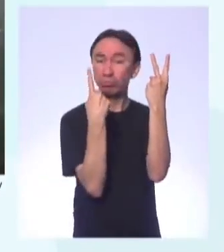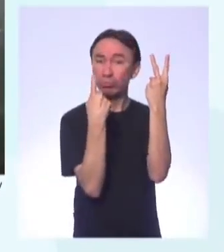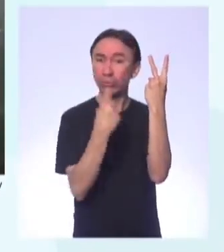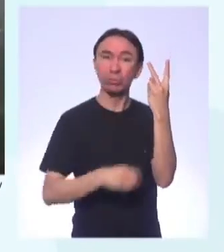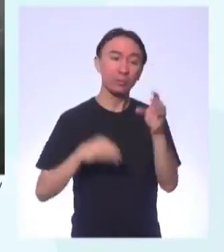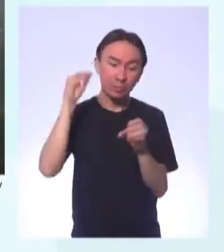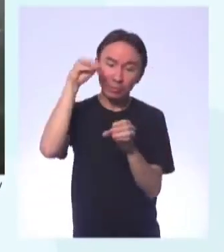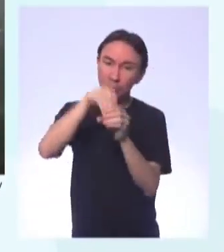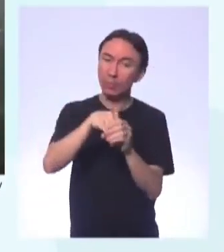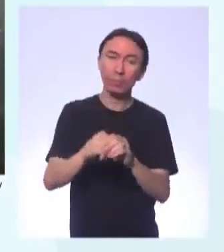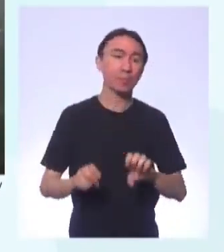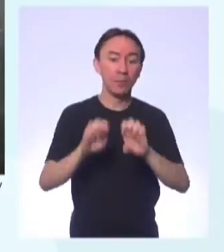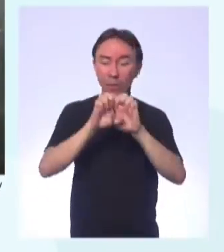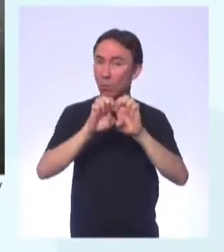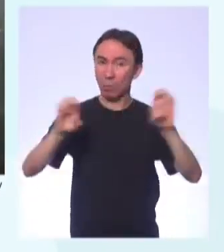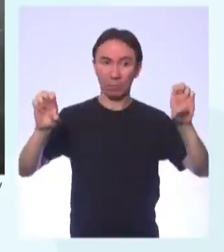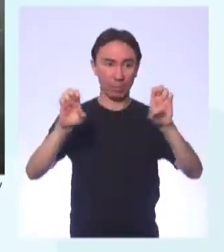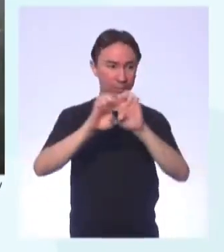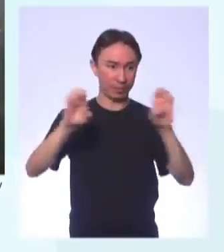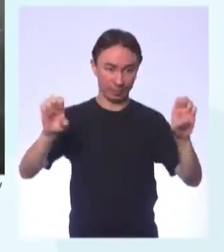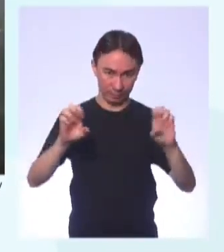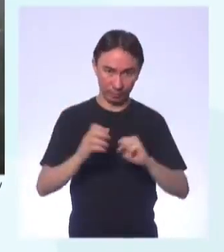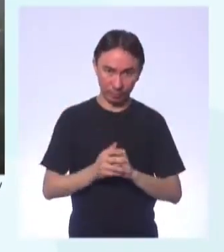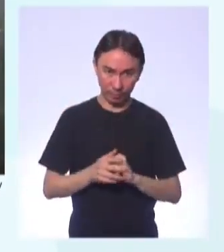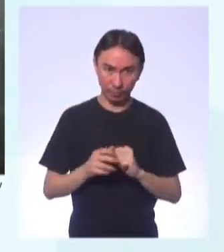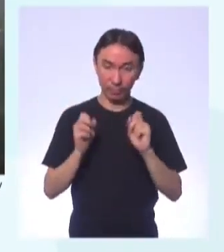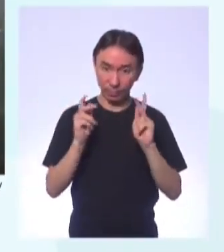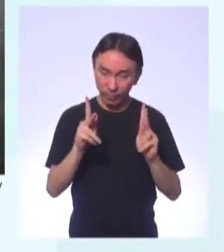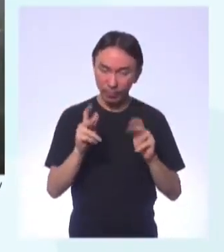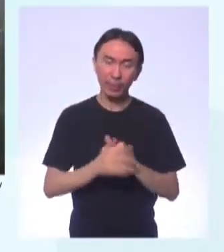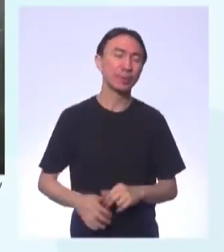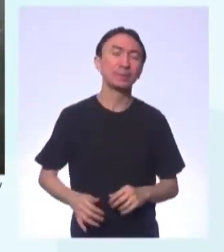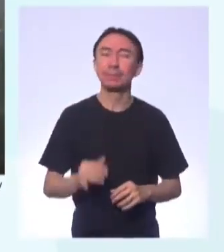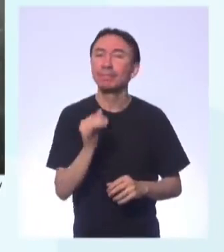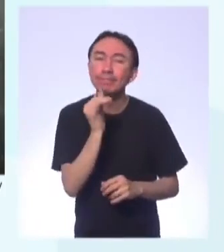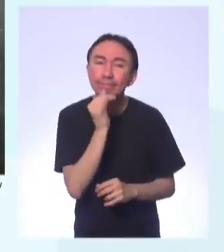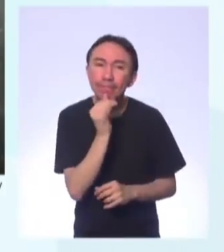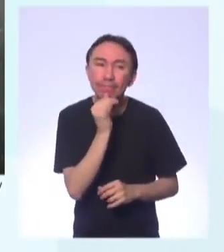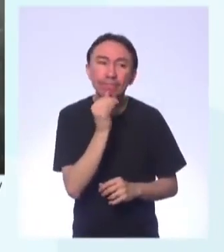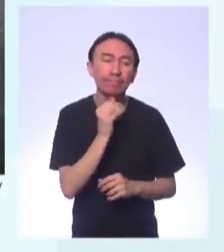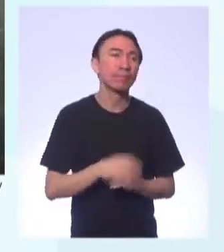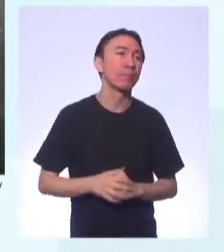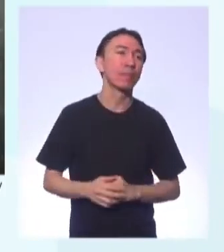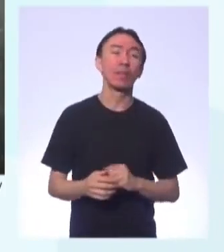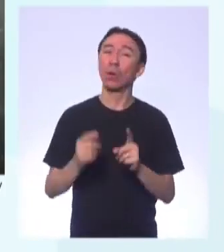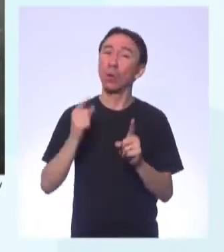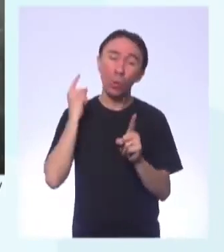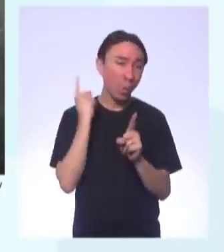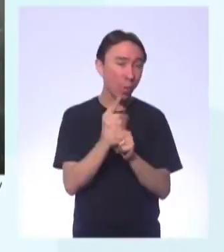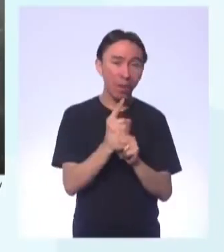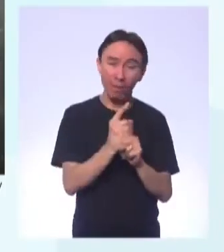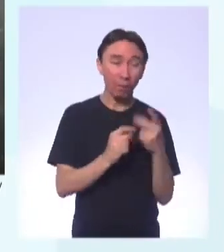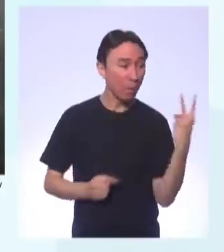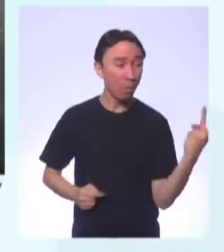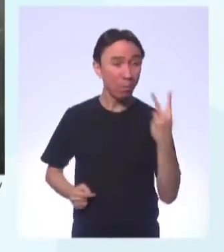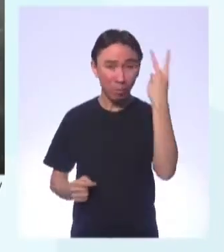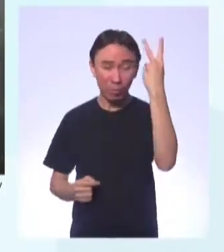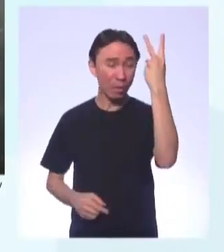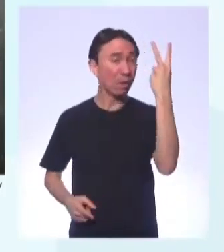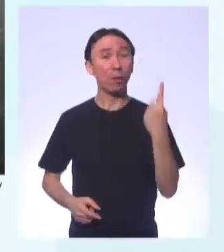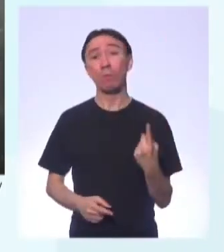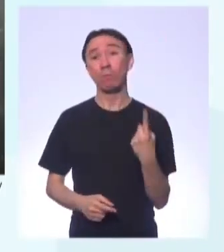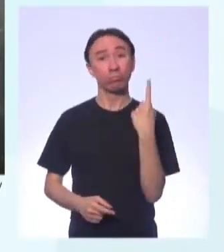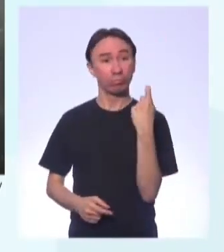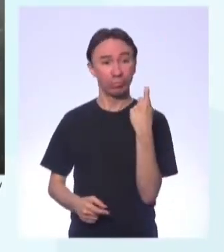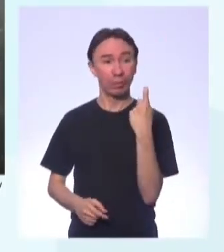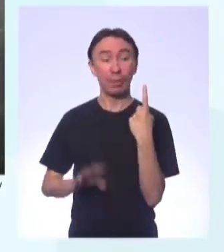tão ele é só some apenas um valor então no caso aí se você encontrar um valor o único sim uma